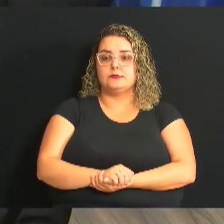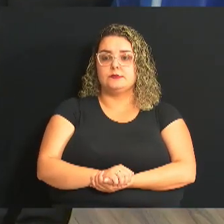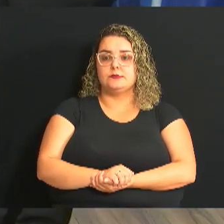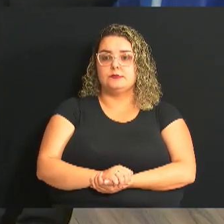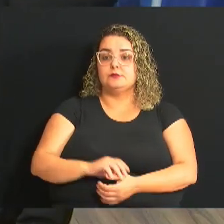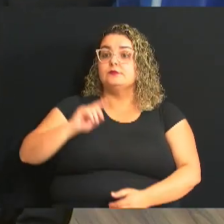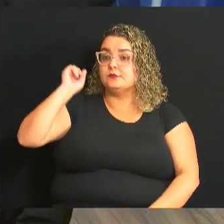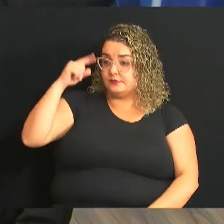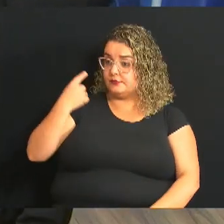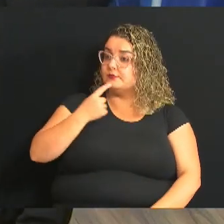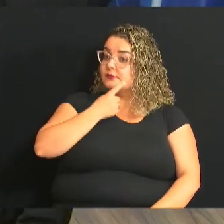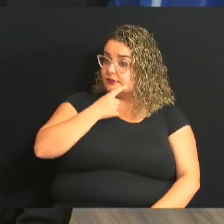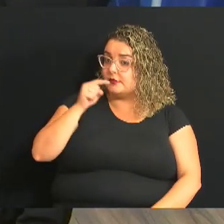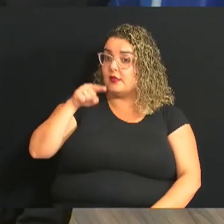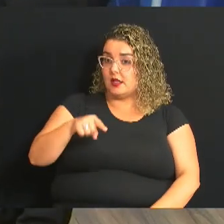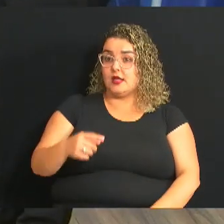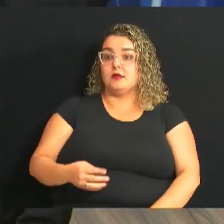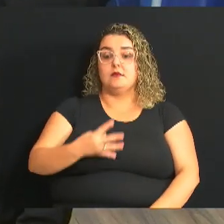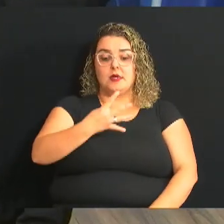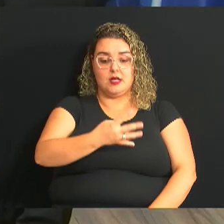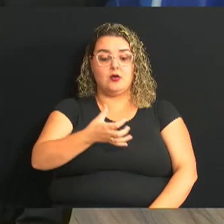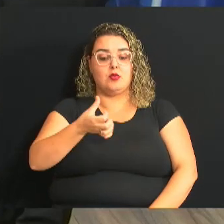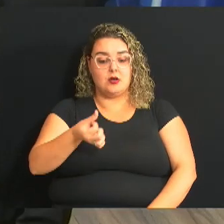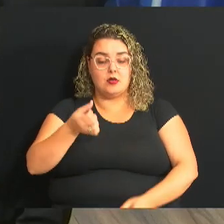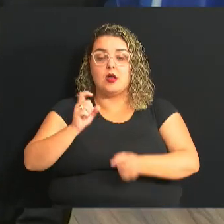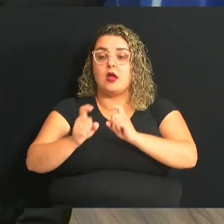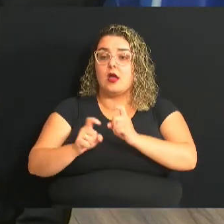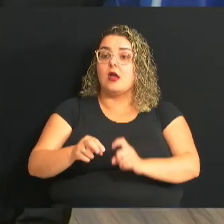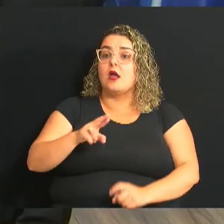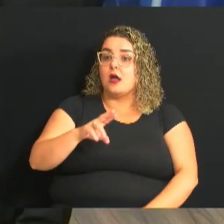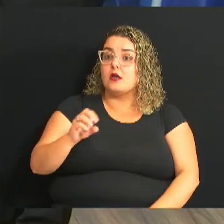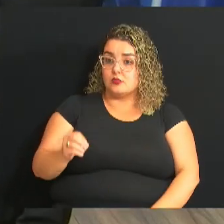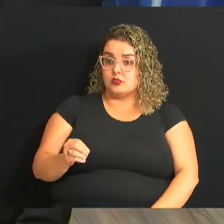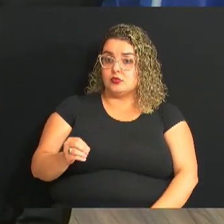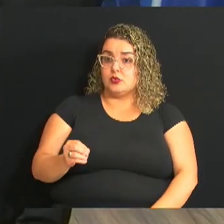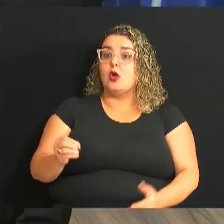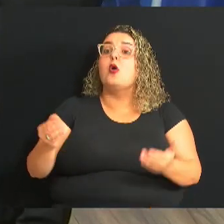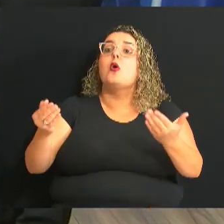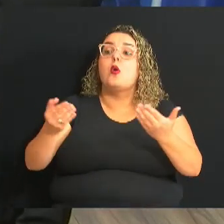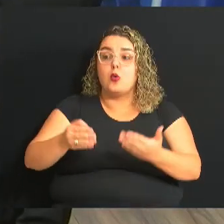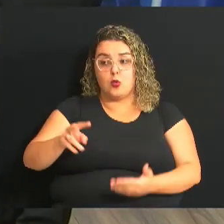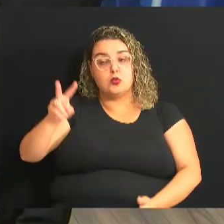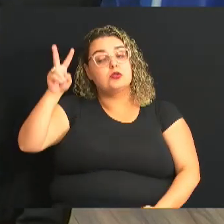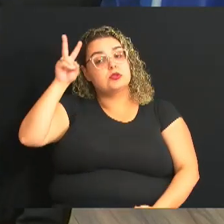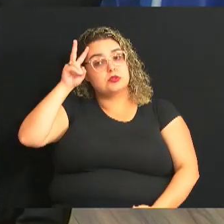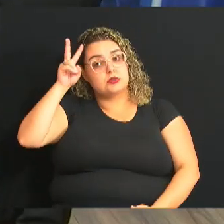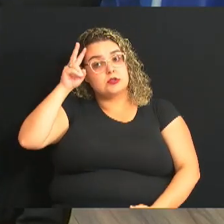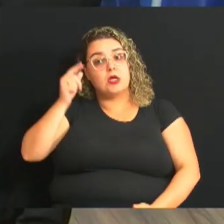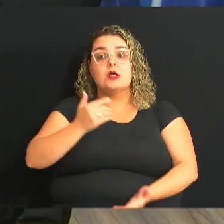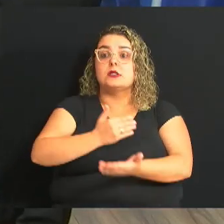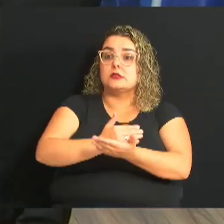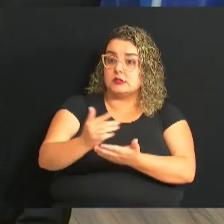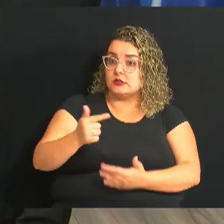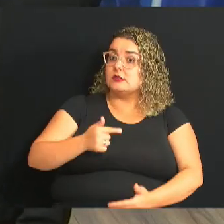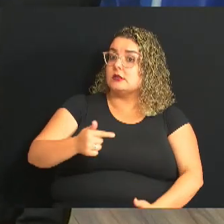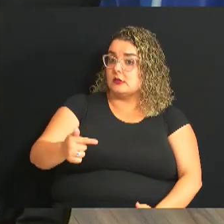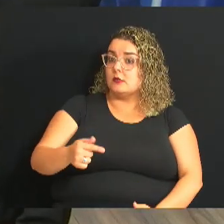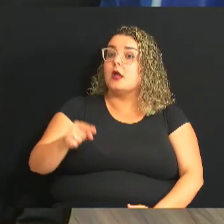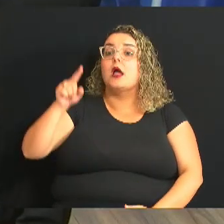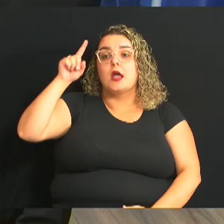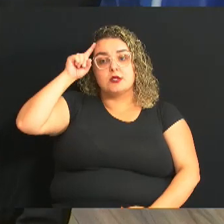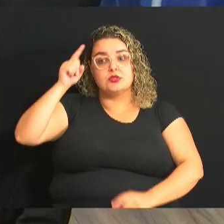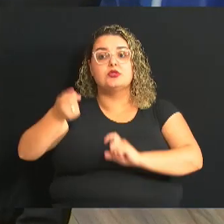Mirna Abreu, essa foi a 46ª reunião ordinária, mas hoje é segunda-feira, semana começando, é dia de